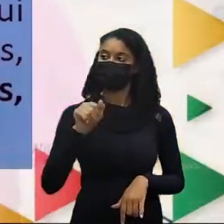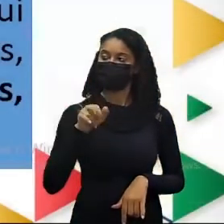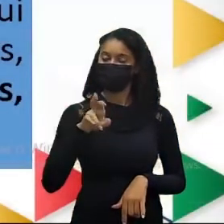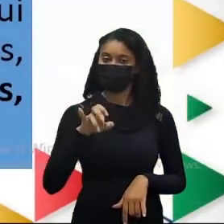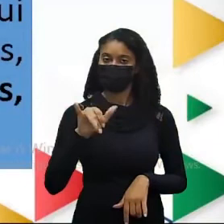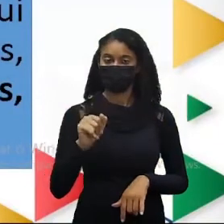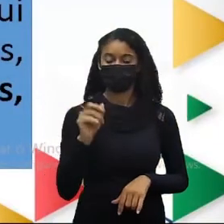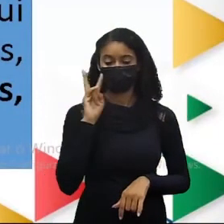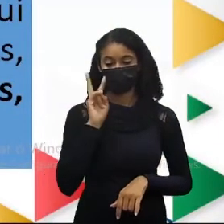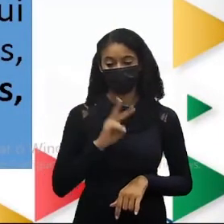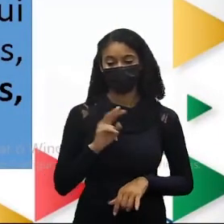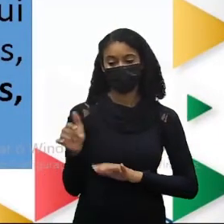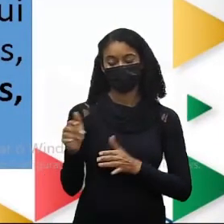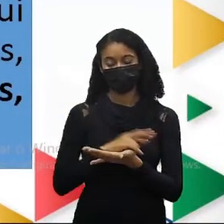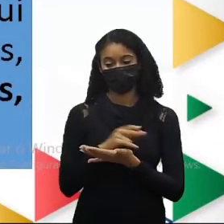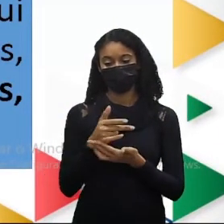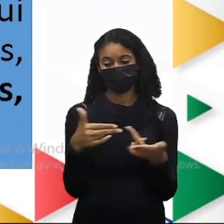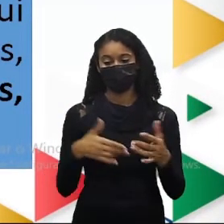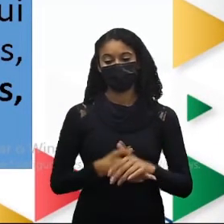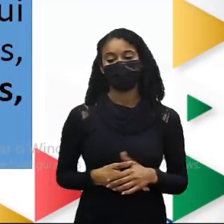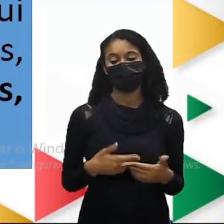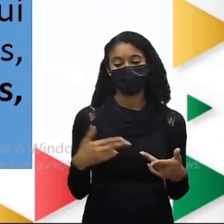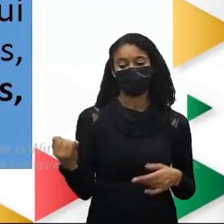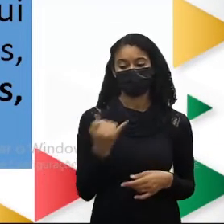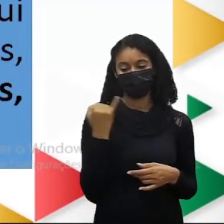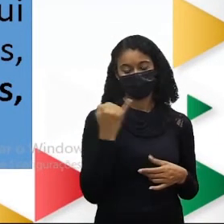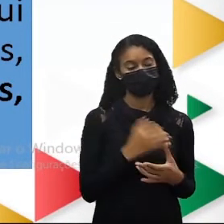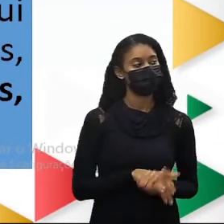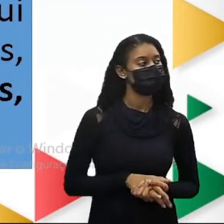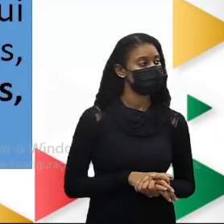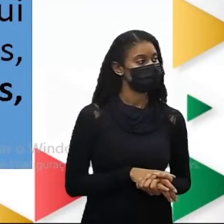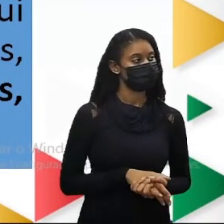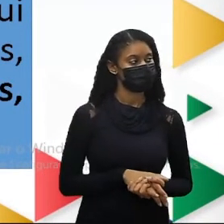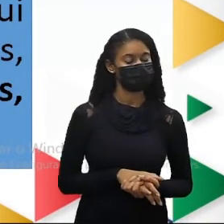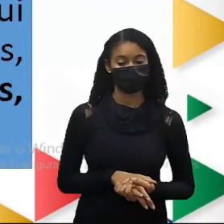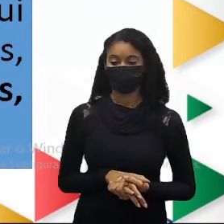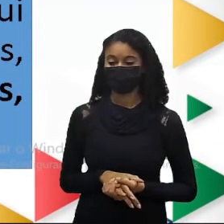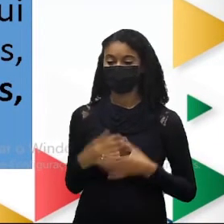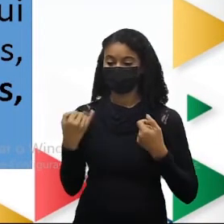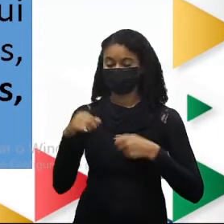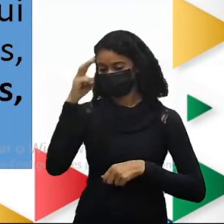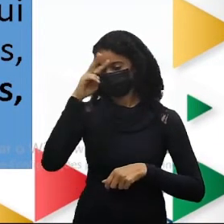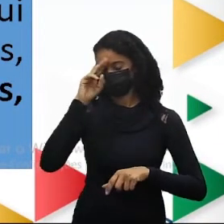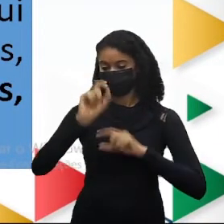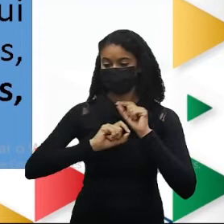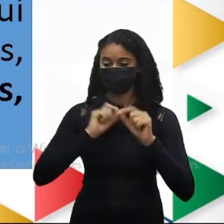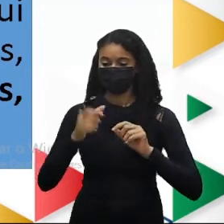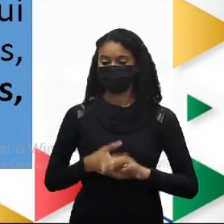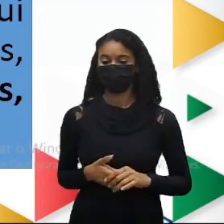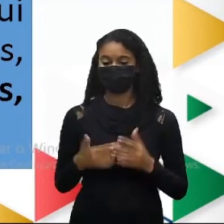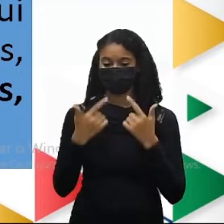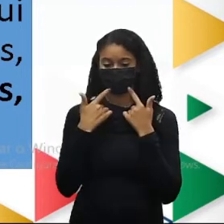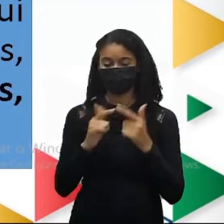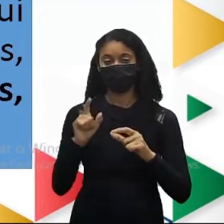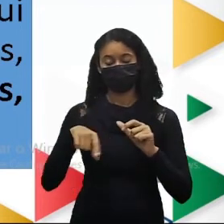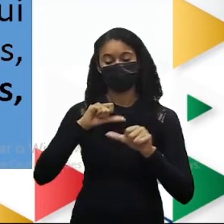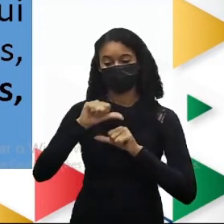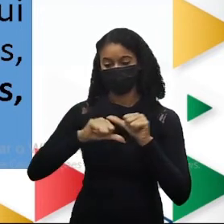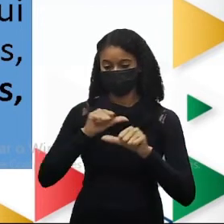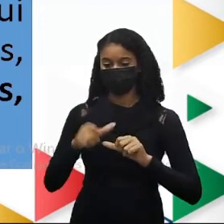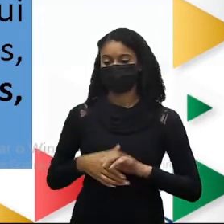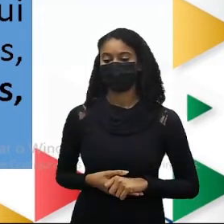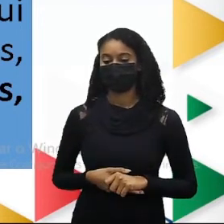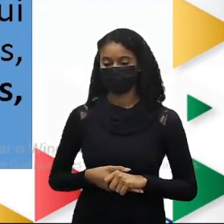caminhando. Olha aí na tela algo importantíssimo. No entanto, devemos lembrar que a língua é